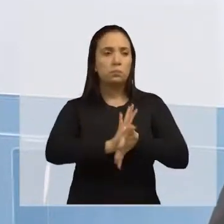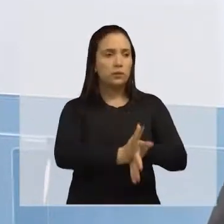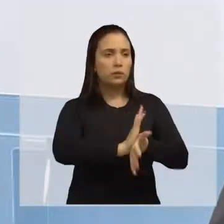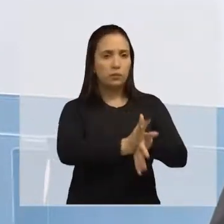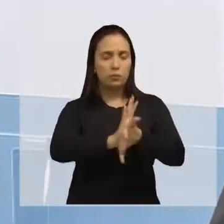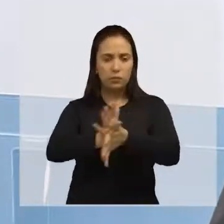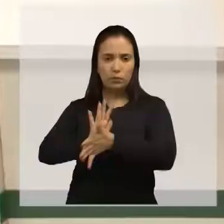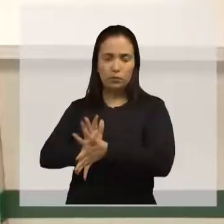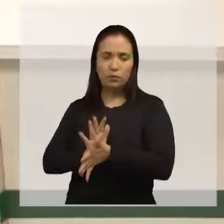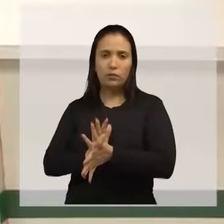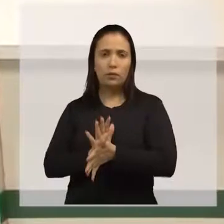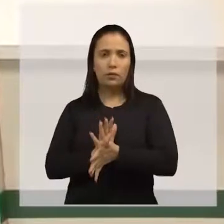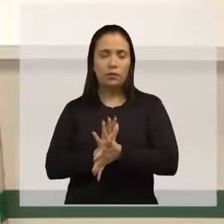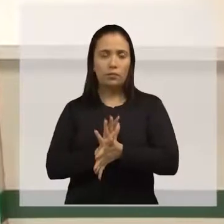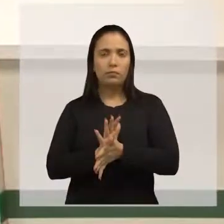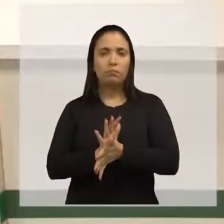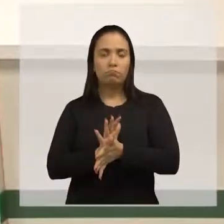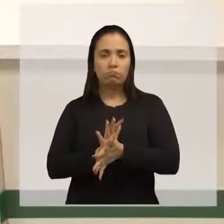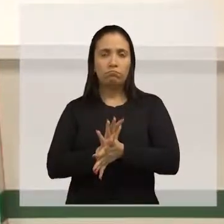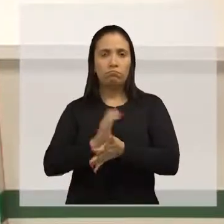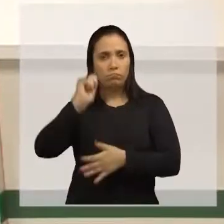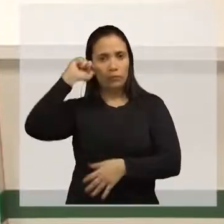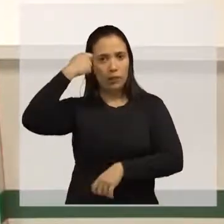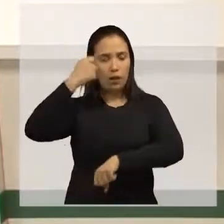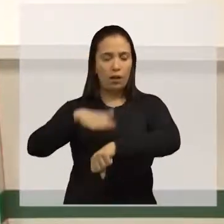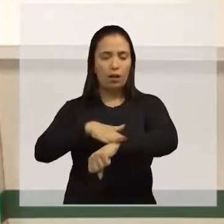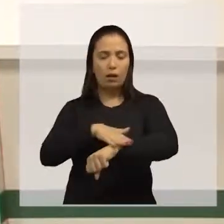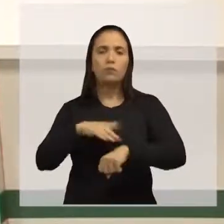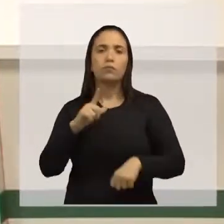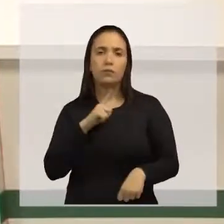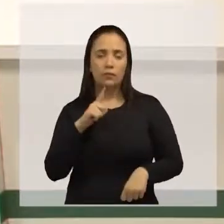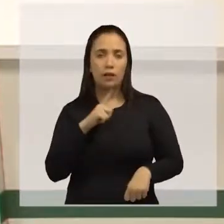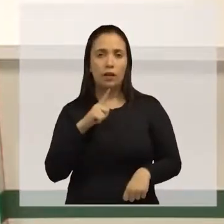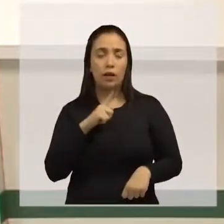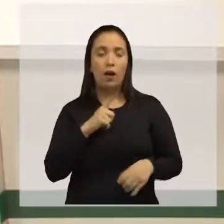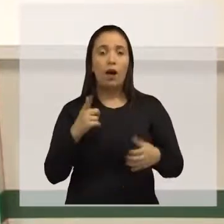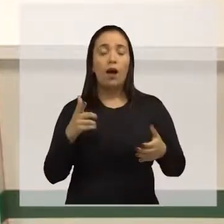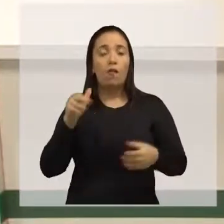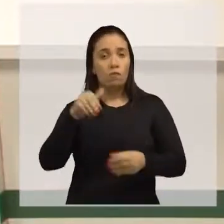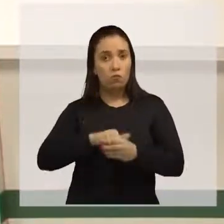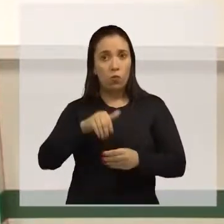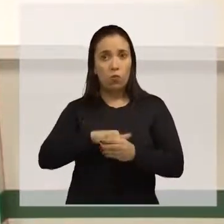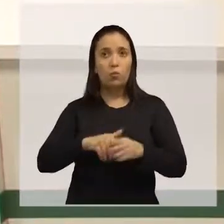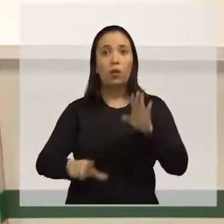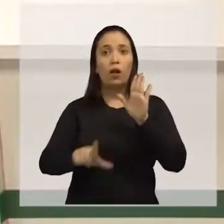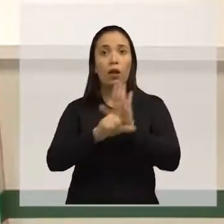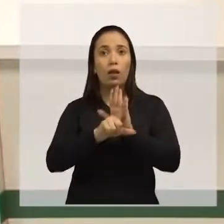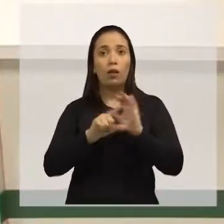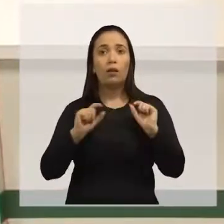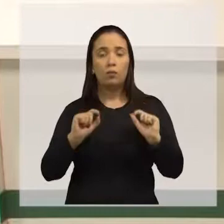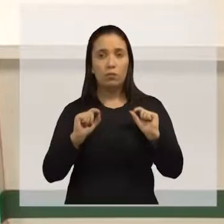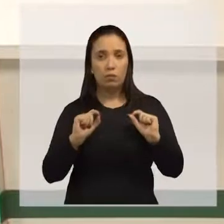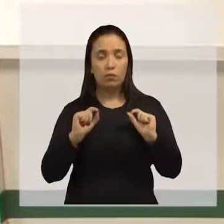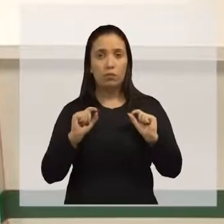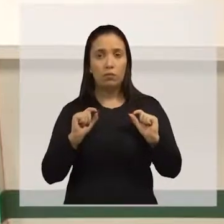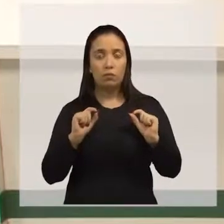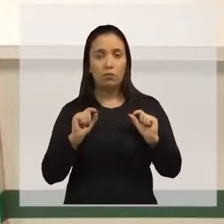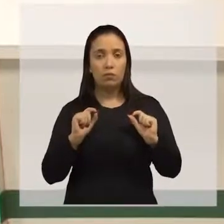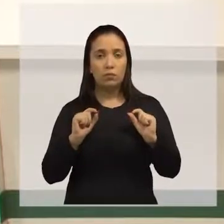racial é inexistente no Brasil. E se votou uma lei muito séria que a gente